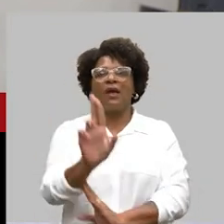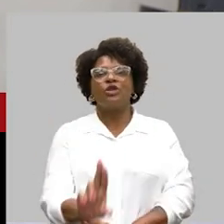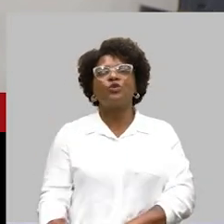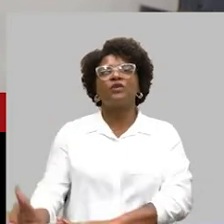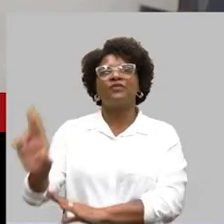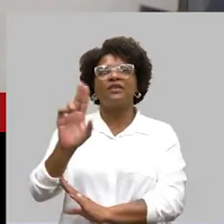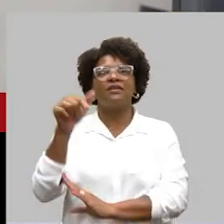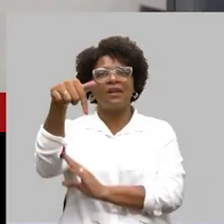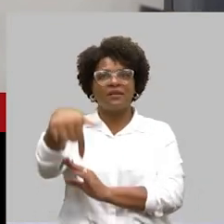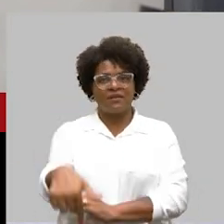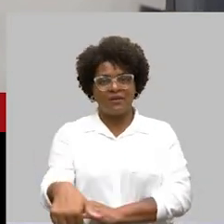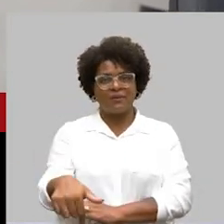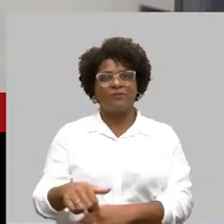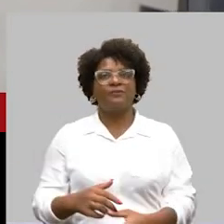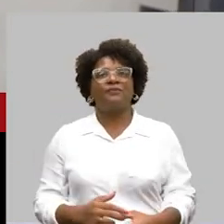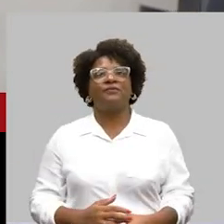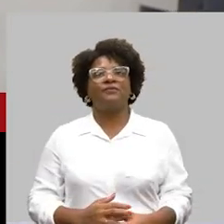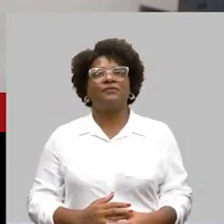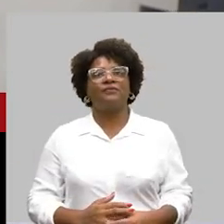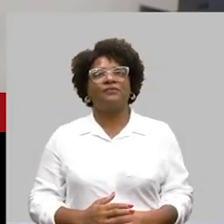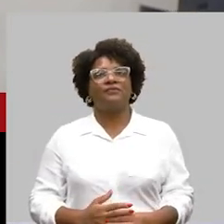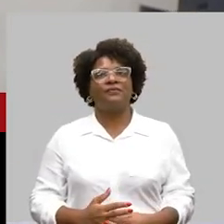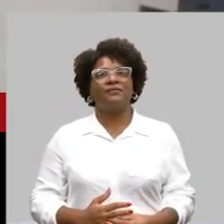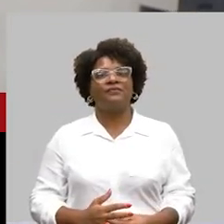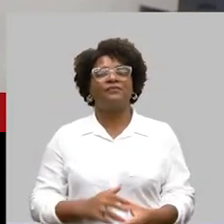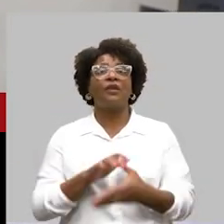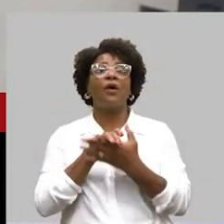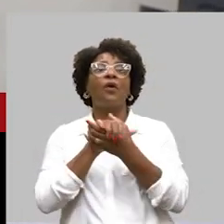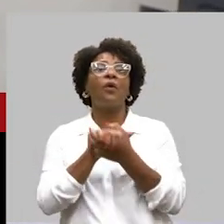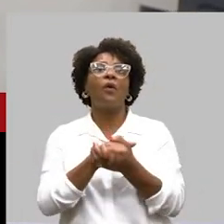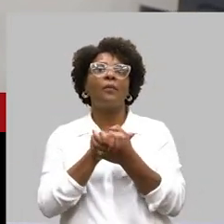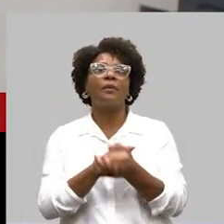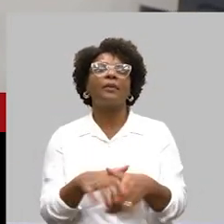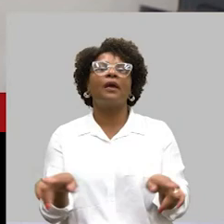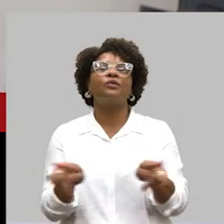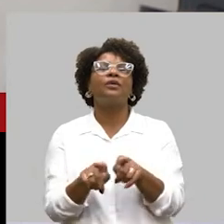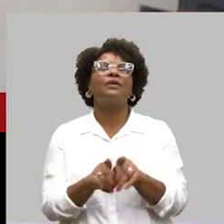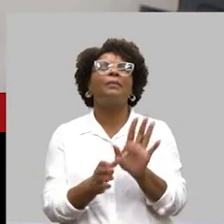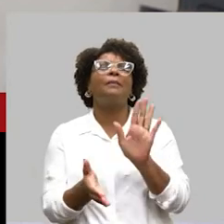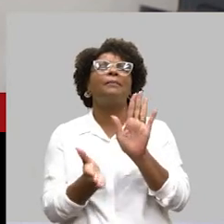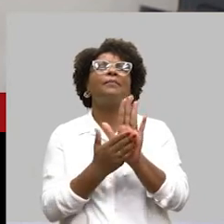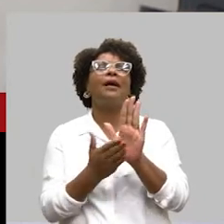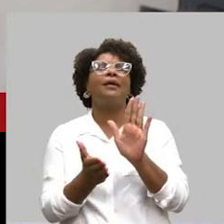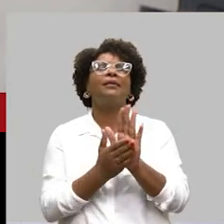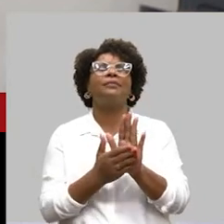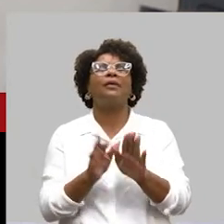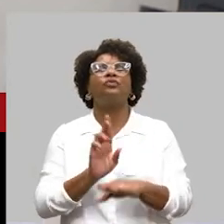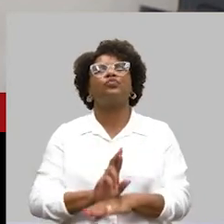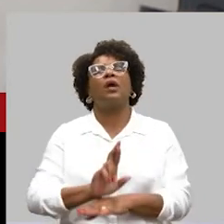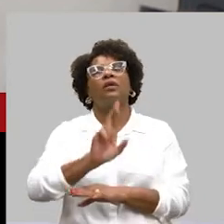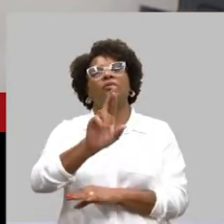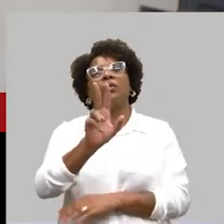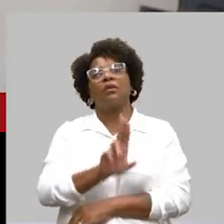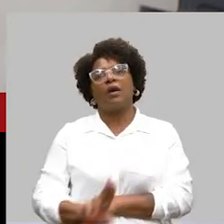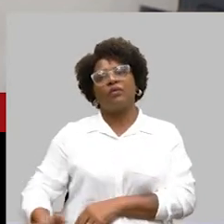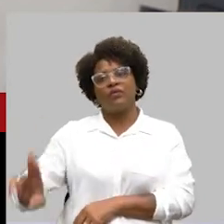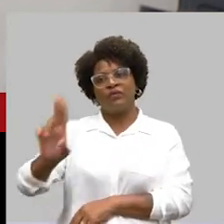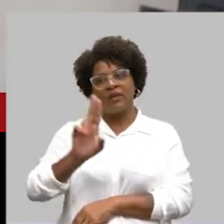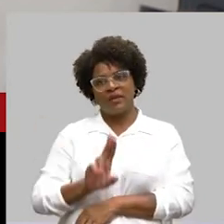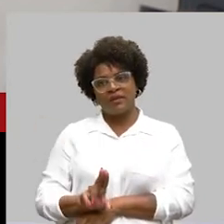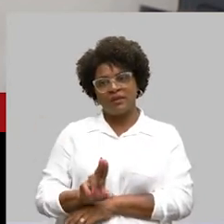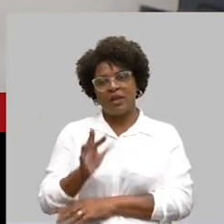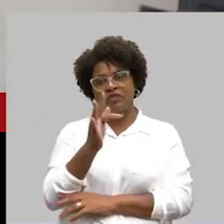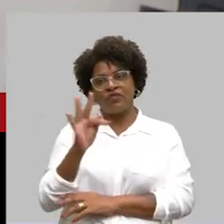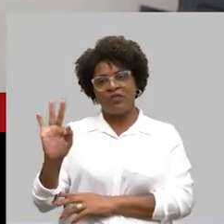permitam começar cumpriment entando e parabenizando pelo trabalho o reitor da Universidade Federal dos Vales do